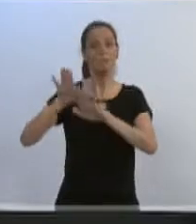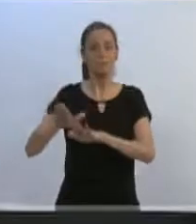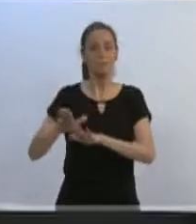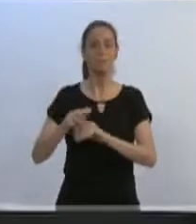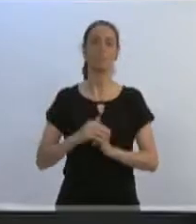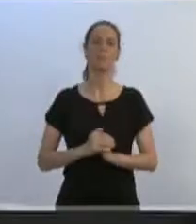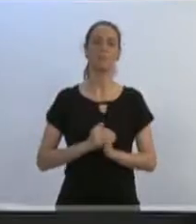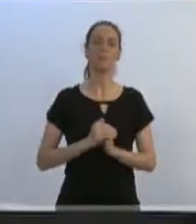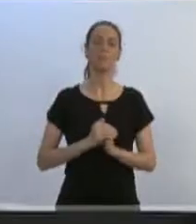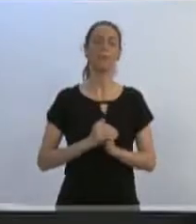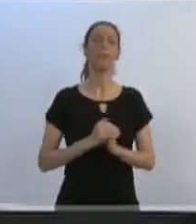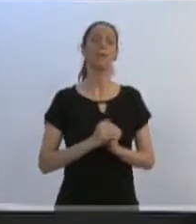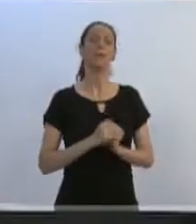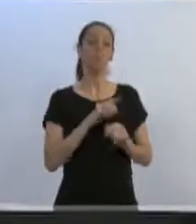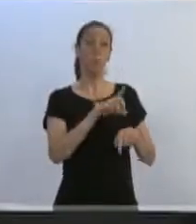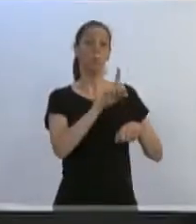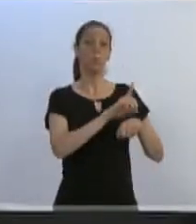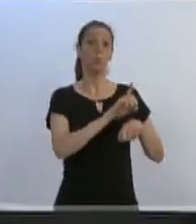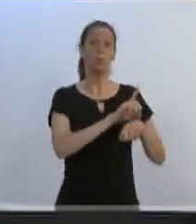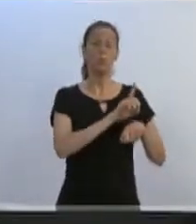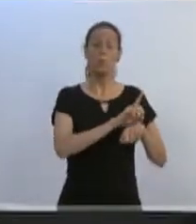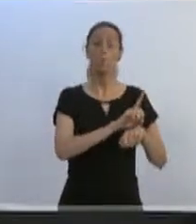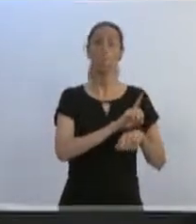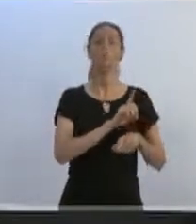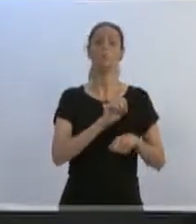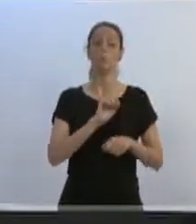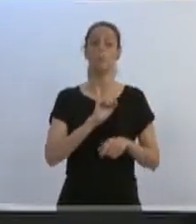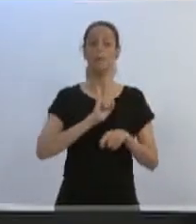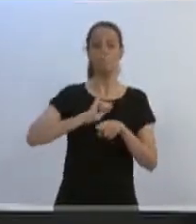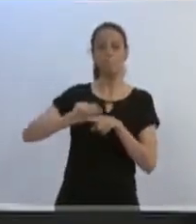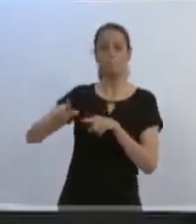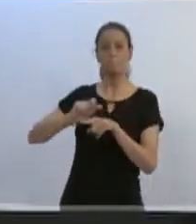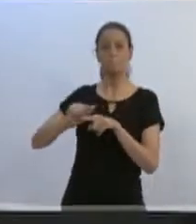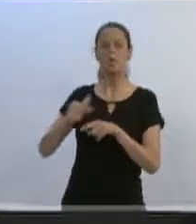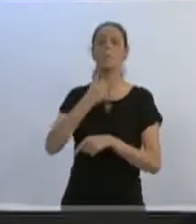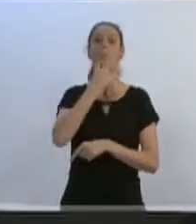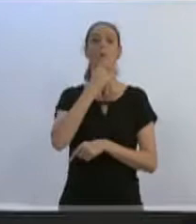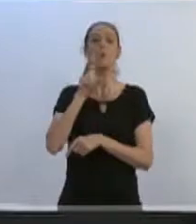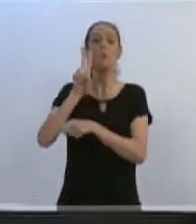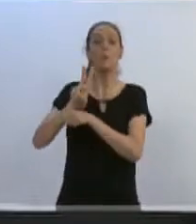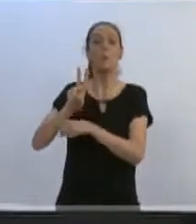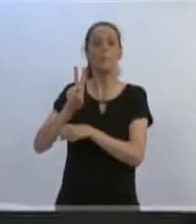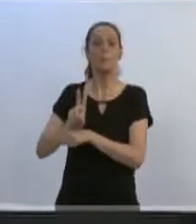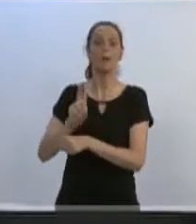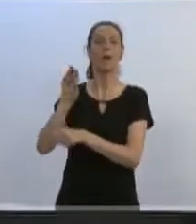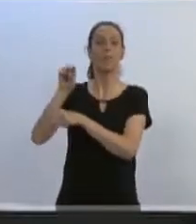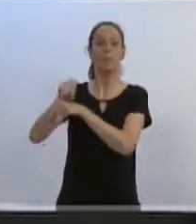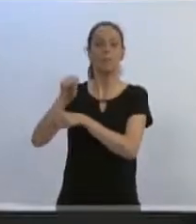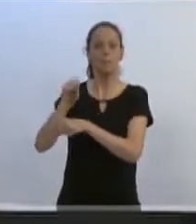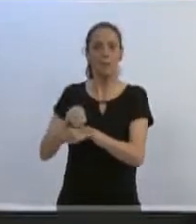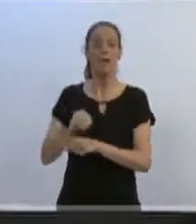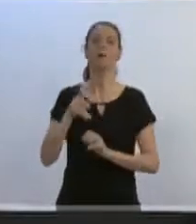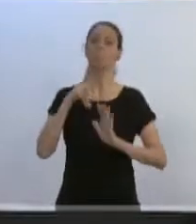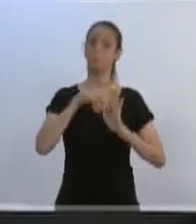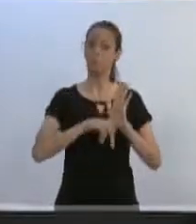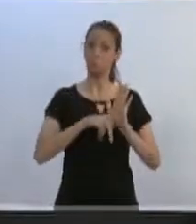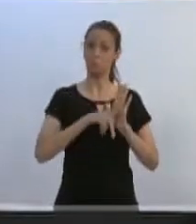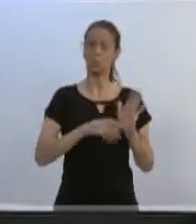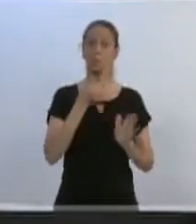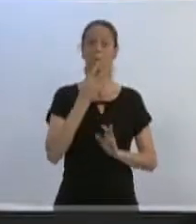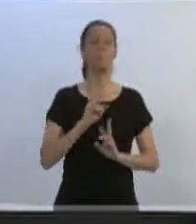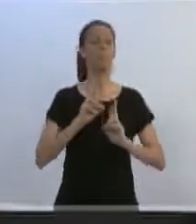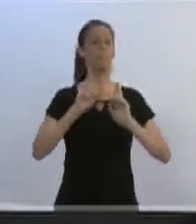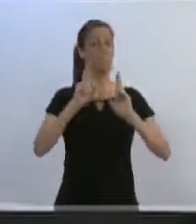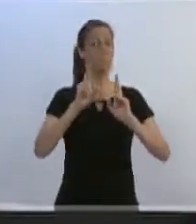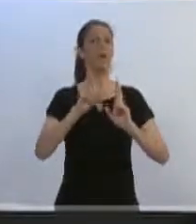dos donos dos animais e trata e cuida de animais mantendo um projeto do vereador tomara que eles sigam adiante porque vai beneficiar